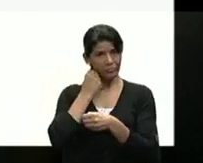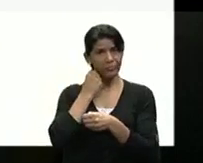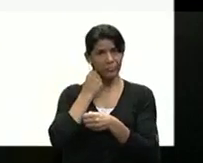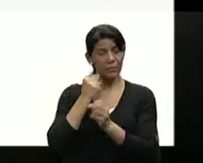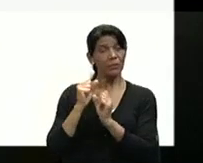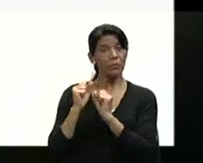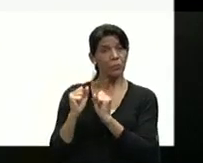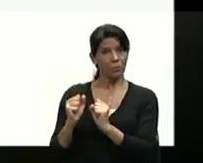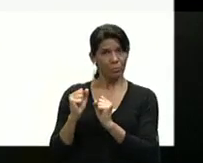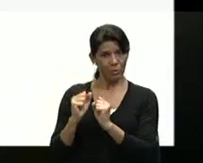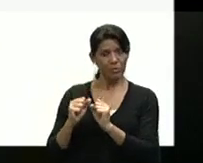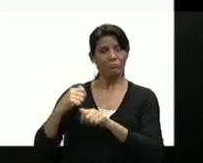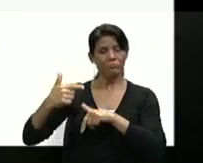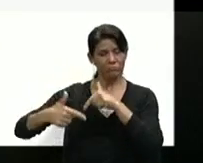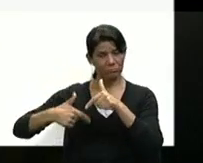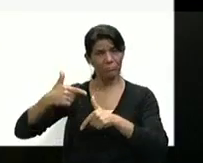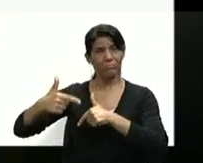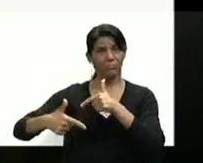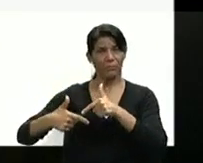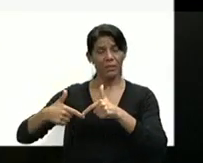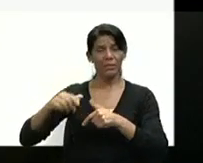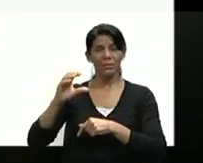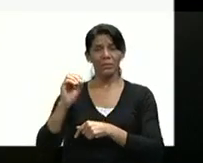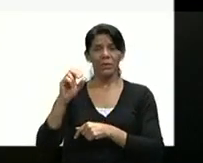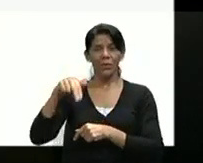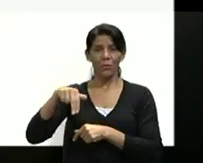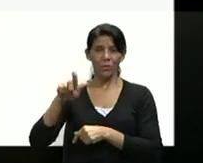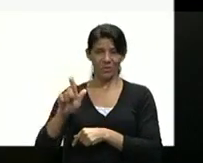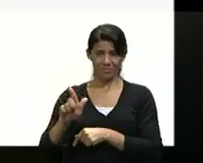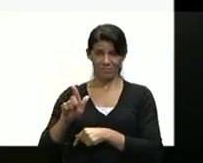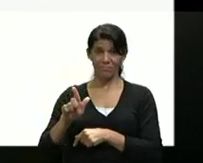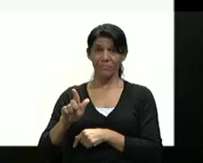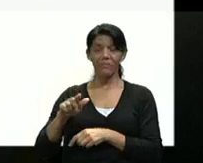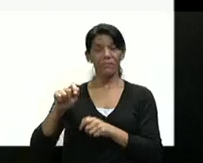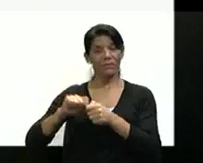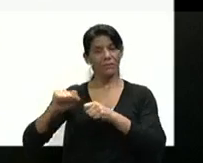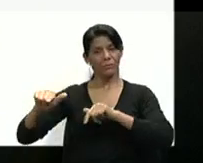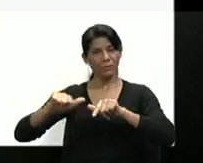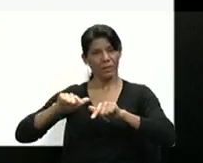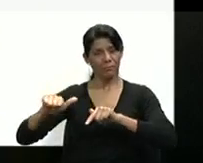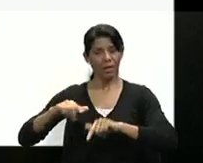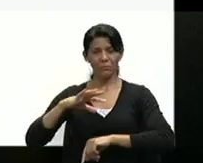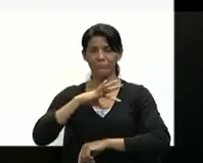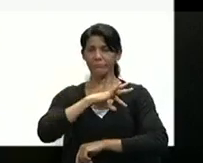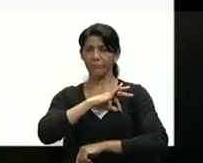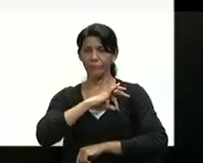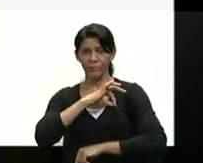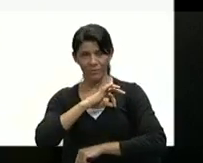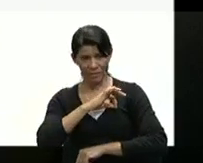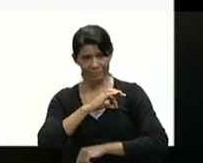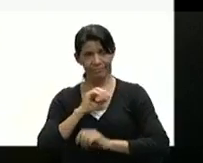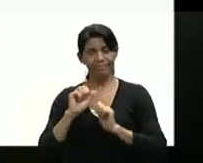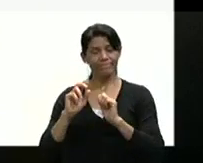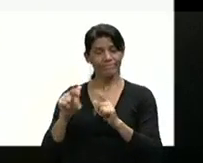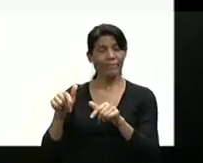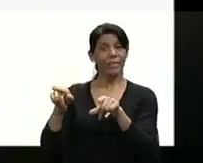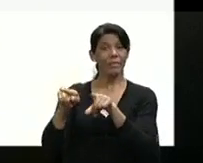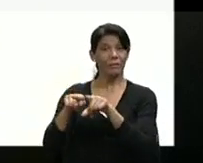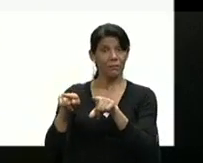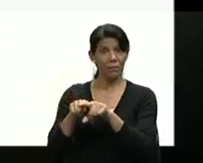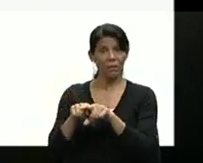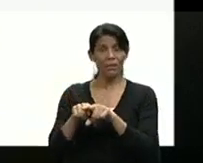Ele pode atuar, então, nas ONGs, fazendo um trabalho voluntário. Além